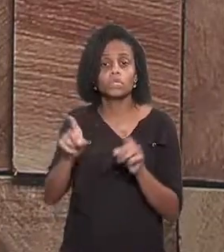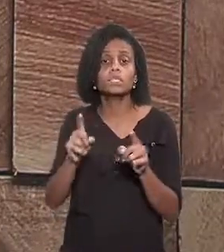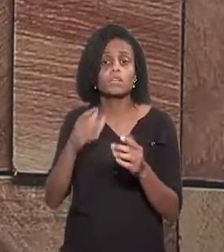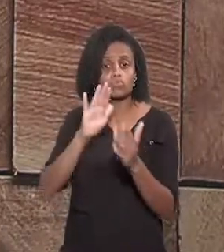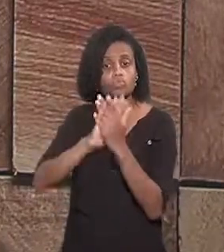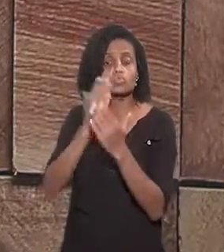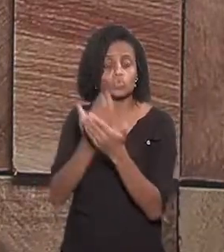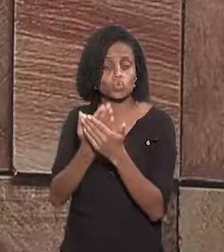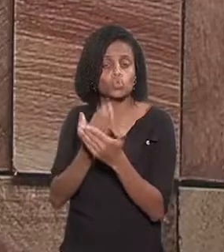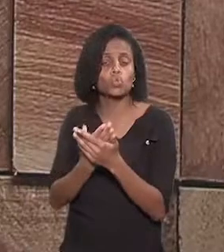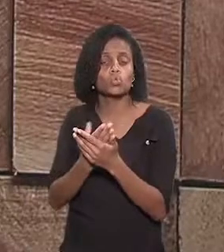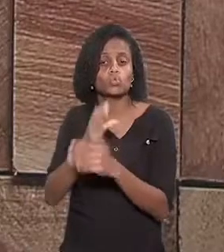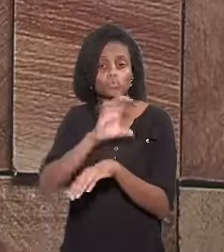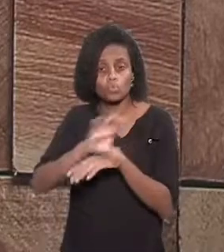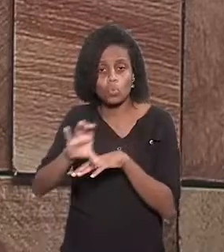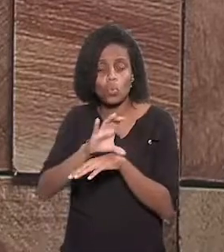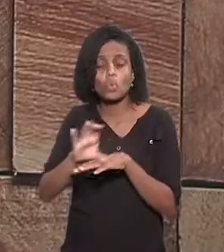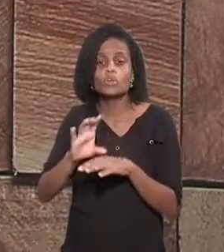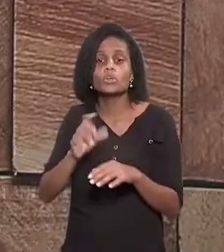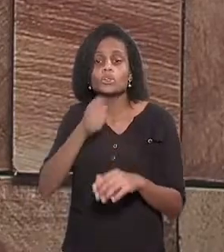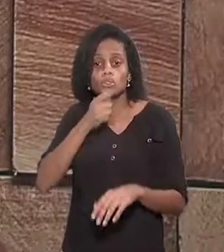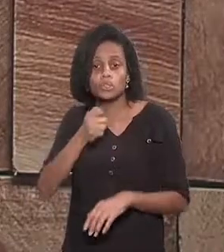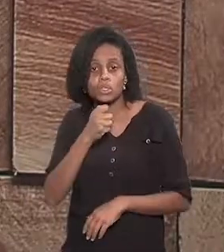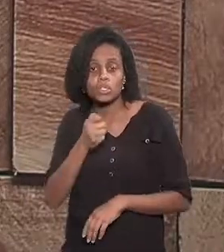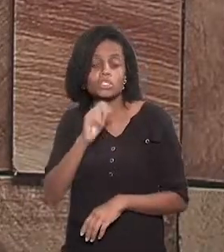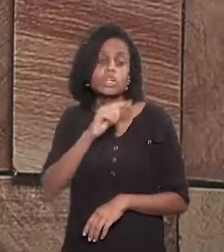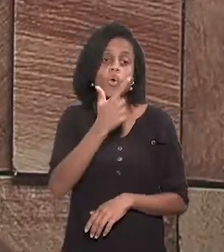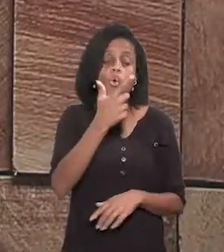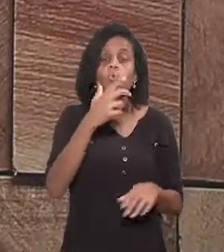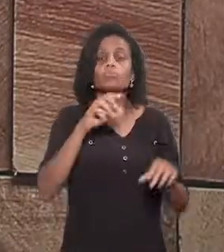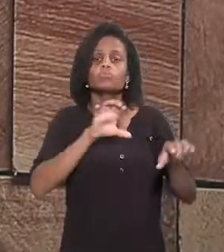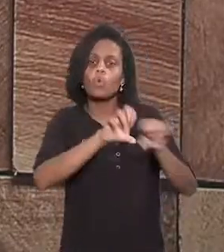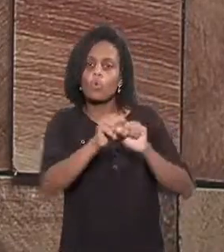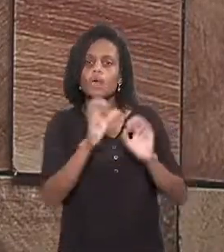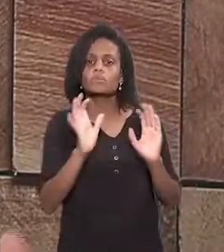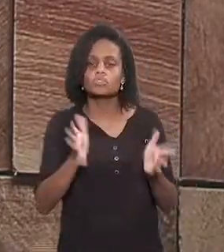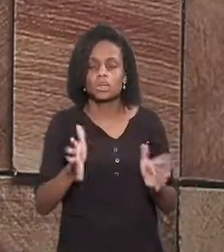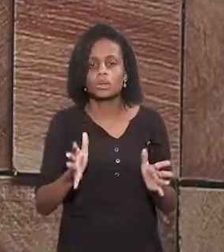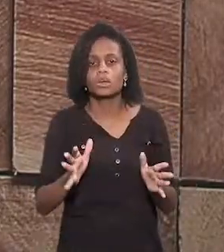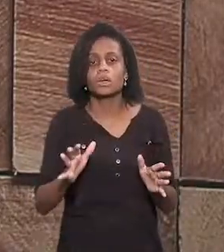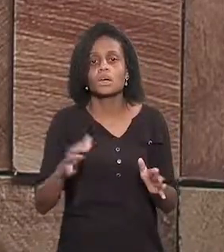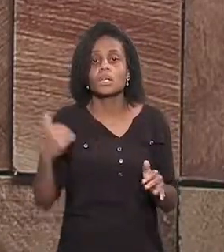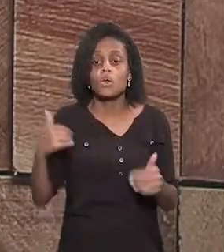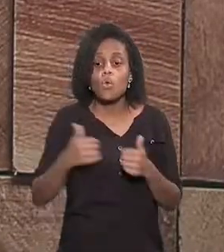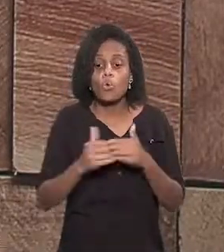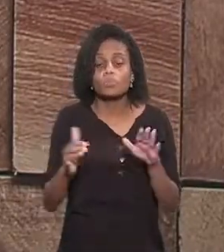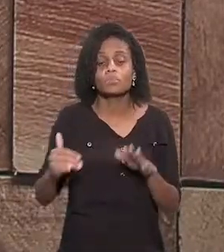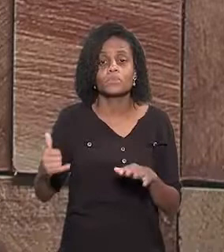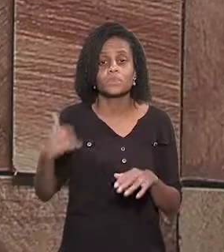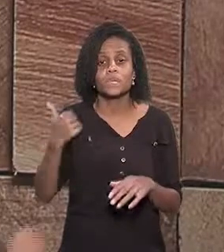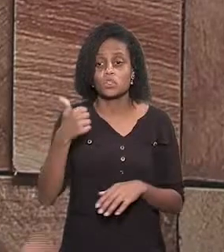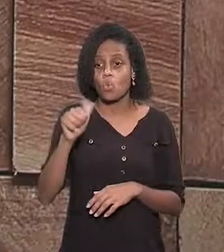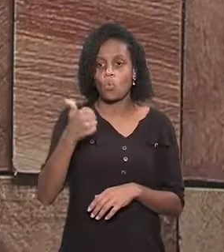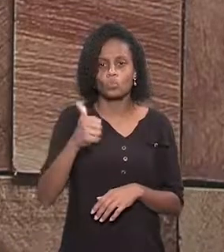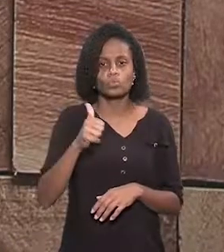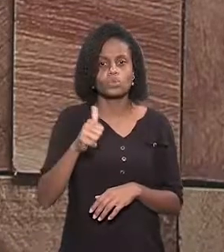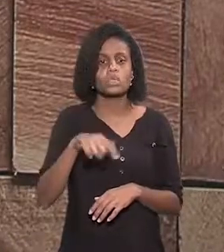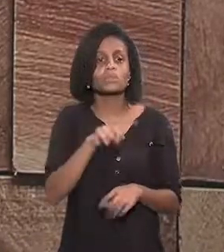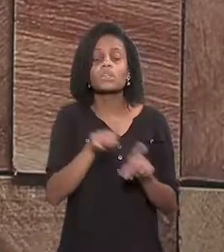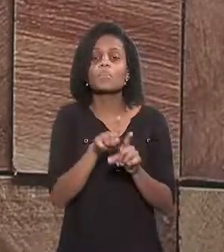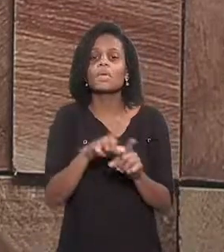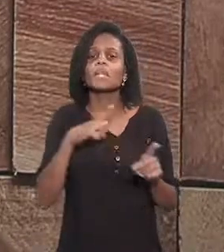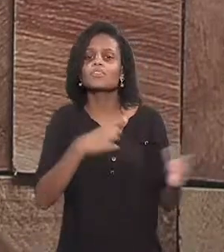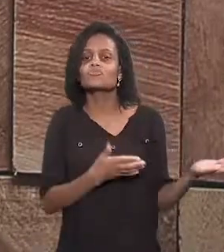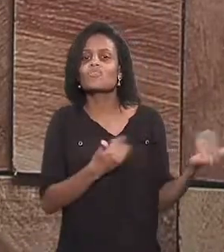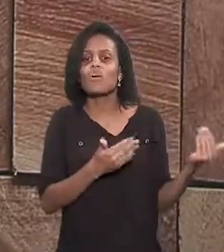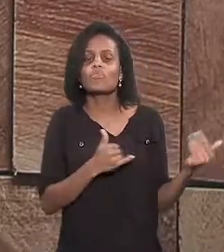estão estudando jornalismo, outros formados e outros, como eu comecei muito novo, né? Com 11 anos, então eu tenho adolescentes, tenho